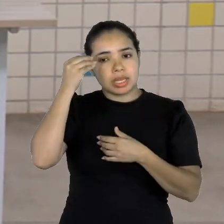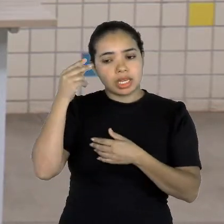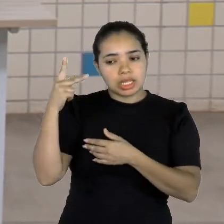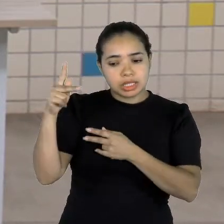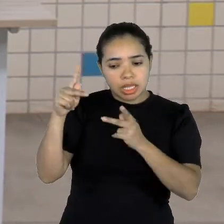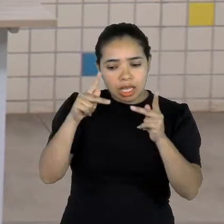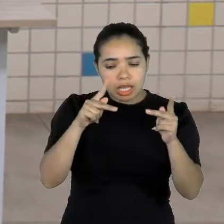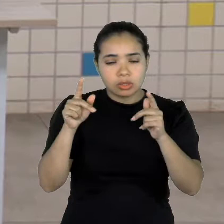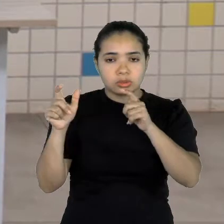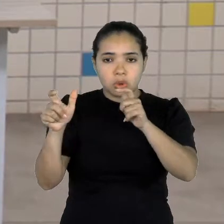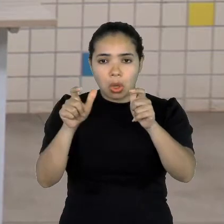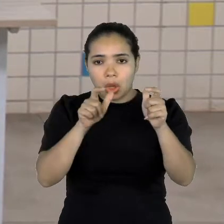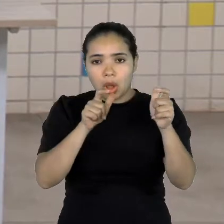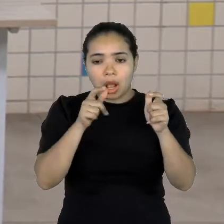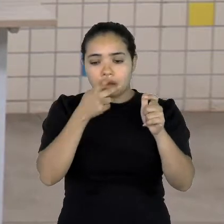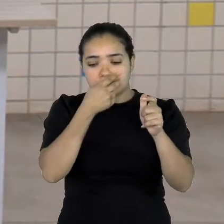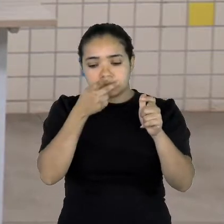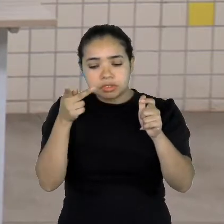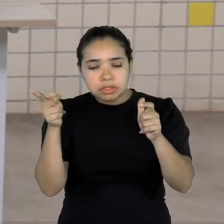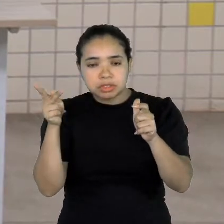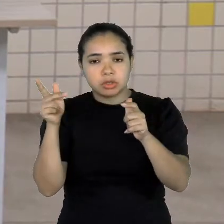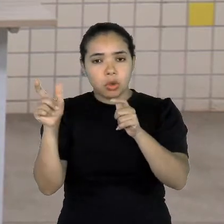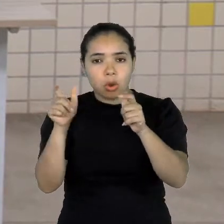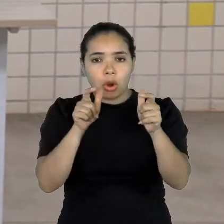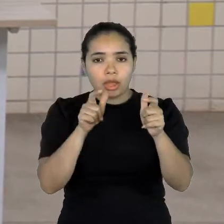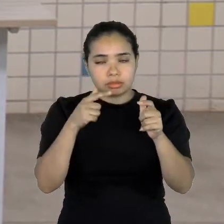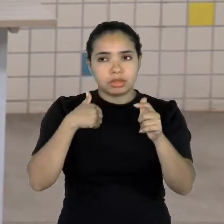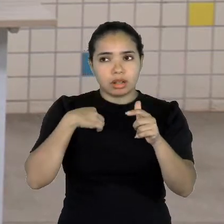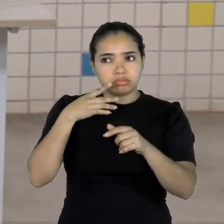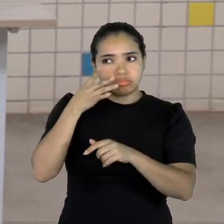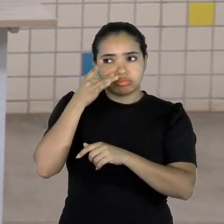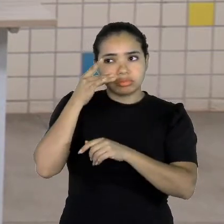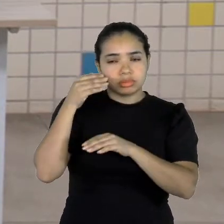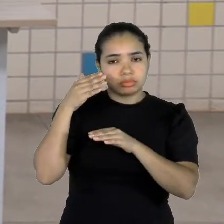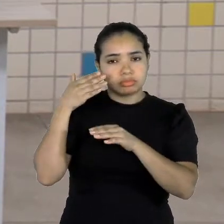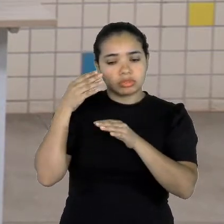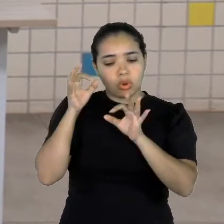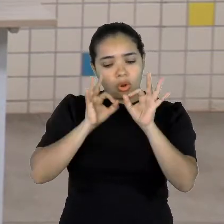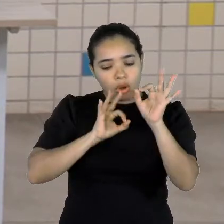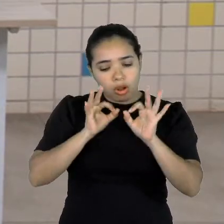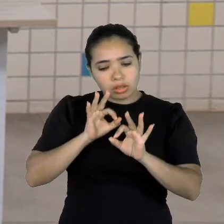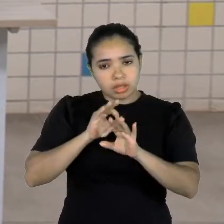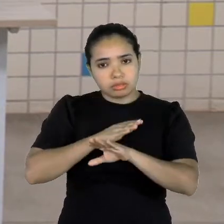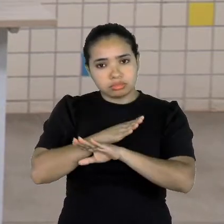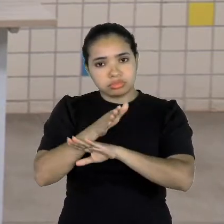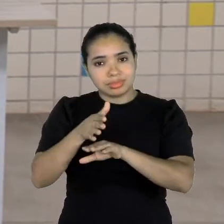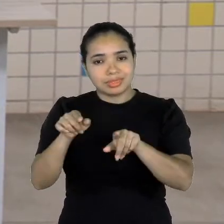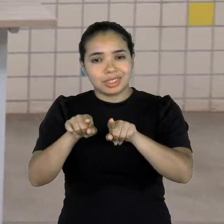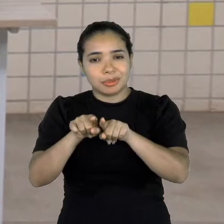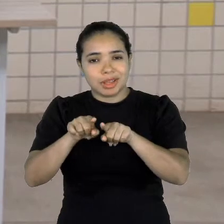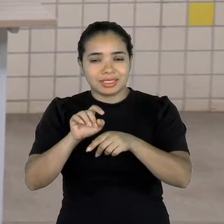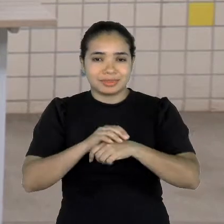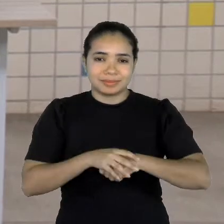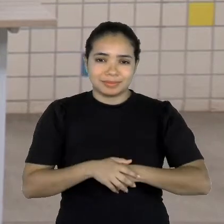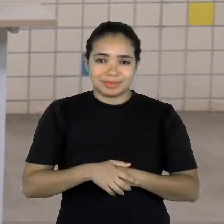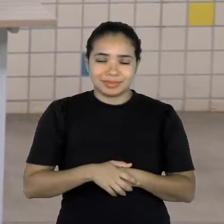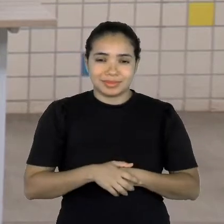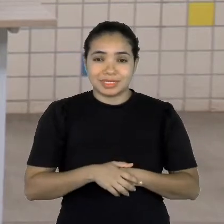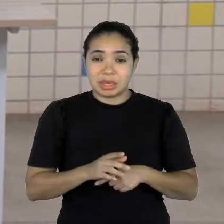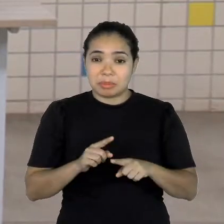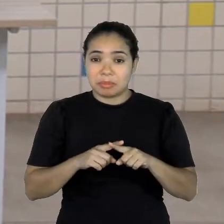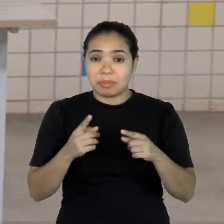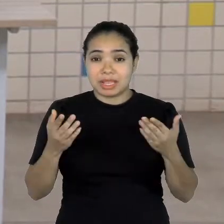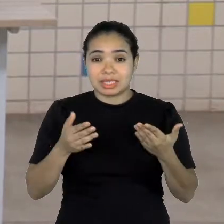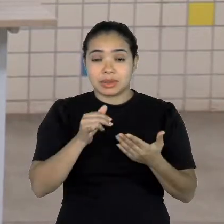os lugares que eles visitaram, para que um dia, quem sabe, eu não posso planejar uma viagem e fazer isso. Mas agora nós vamos a